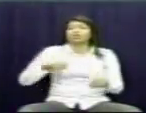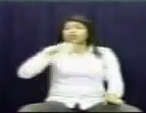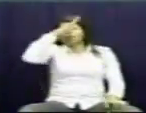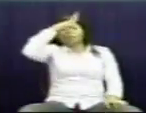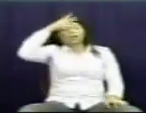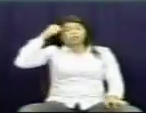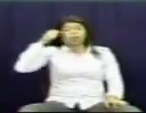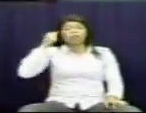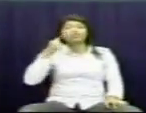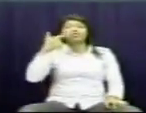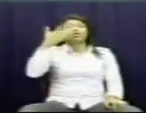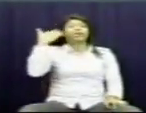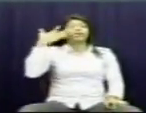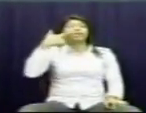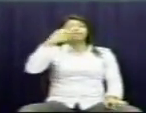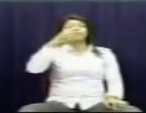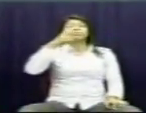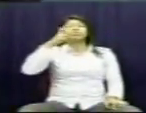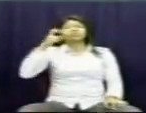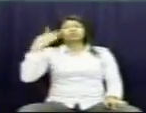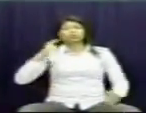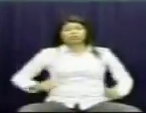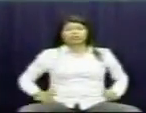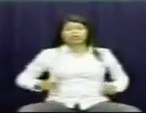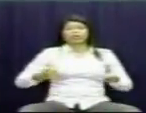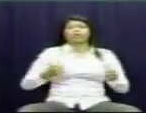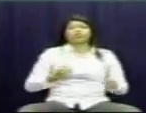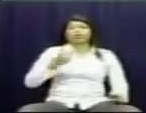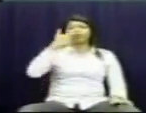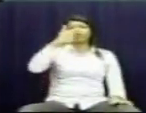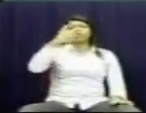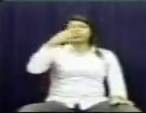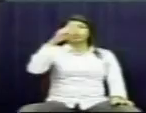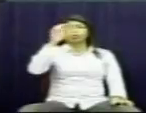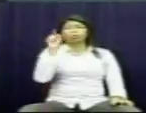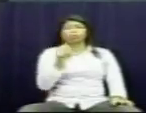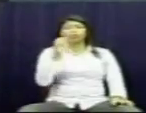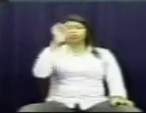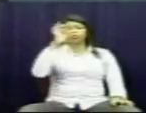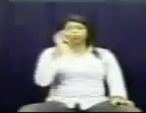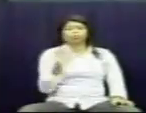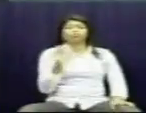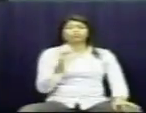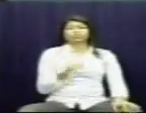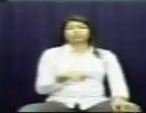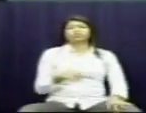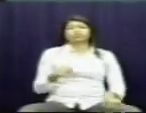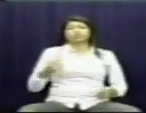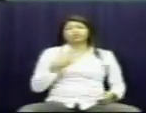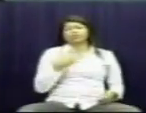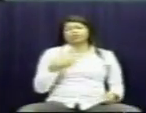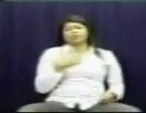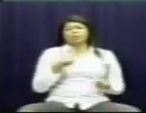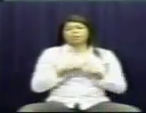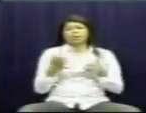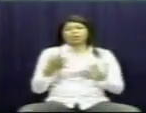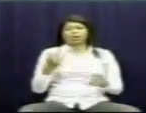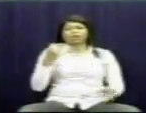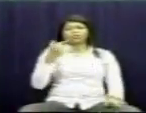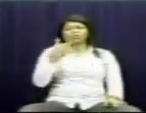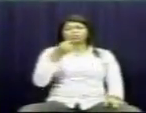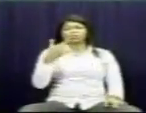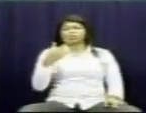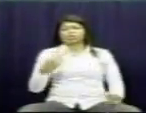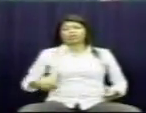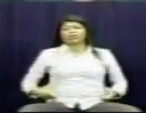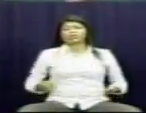em 2005 gastou 24,98% do seu orçamento com saúde, mas que em 2012 gastou só